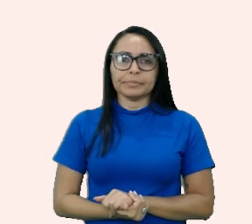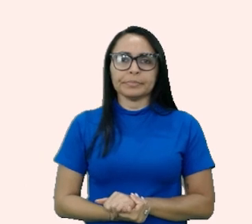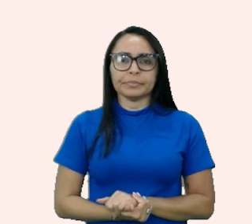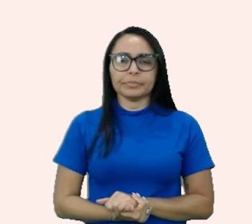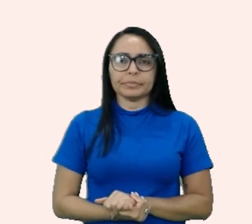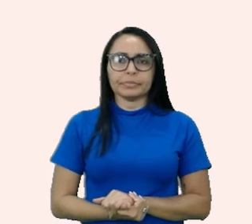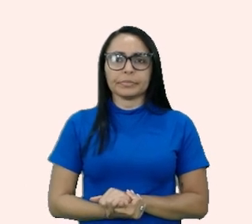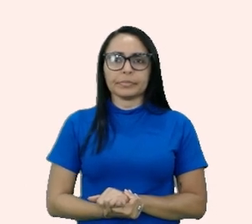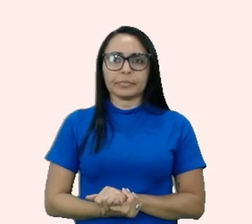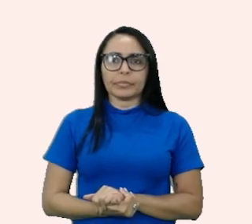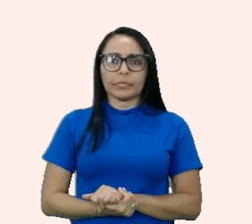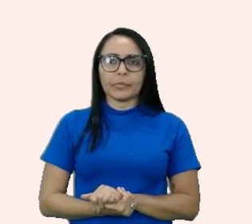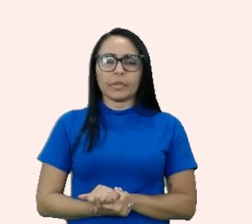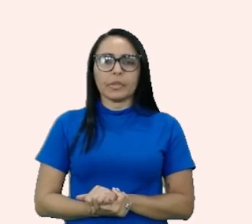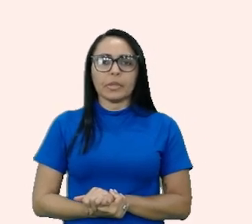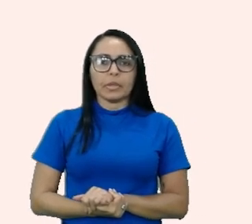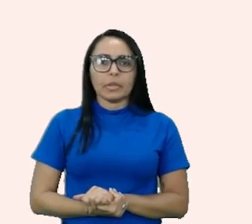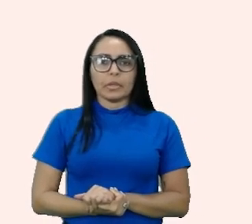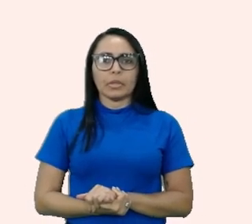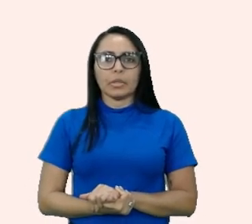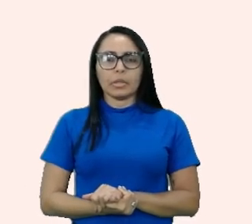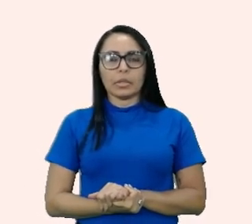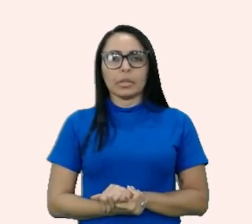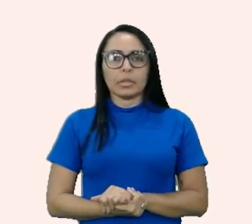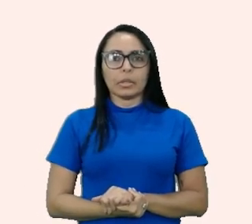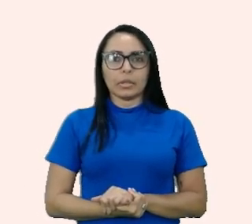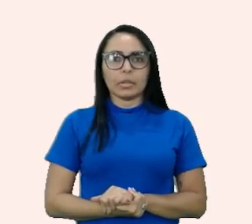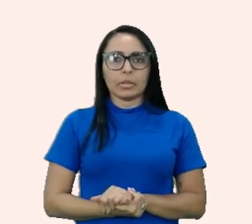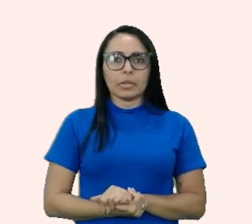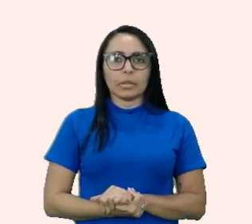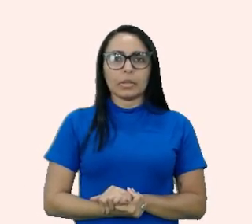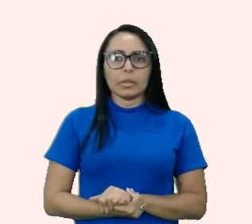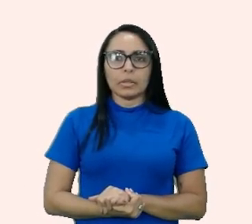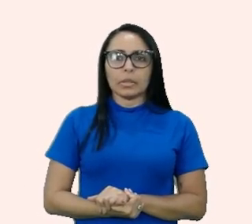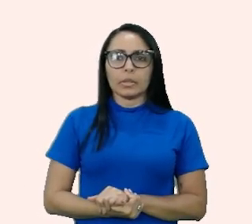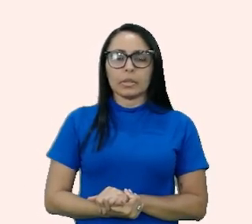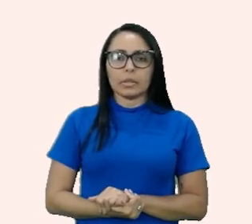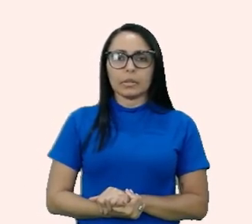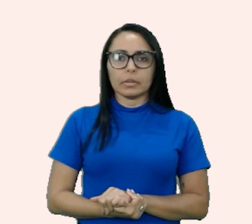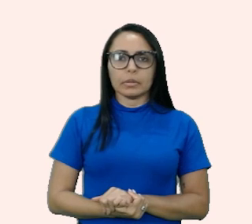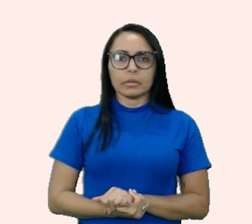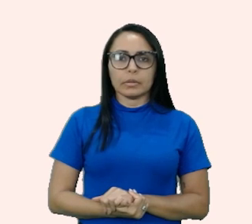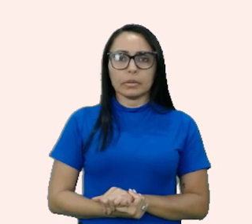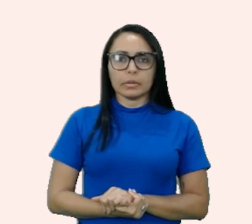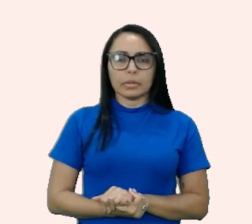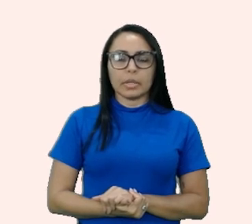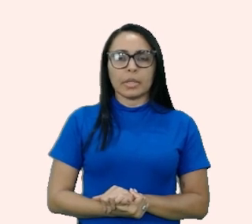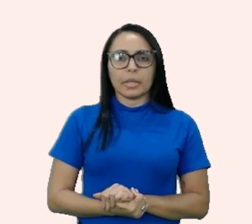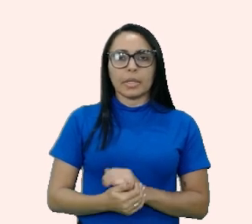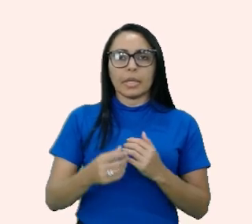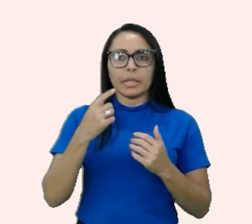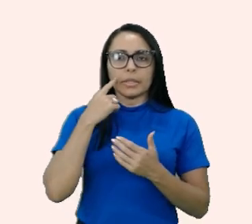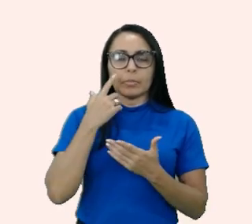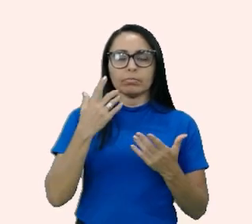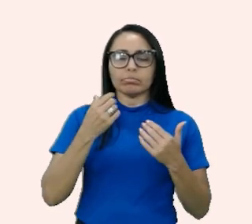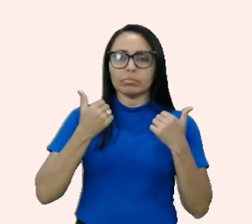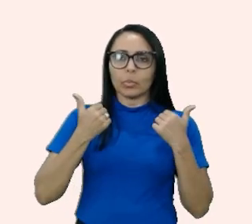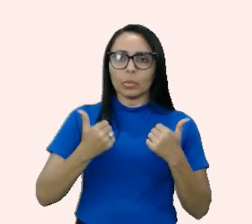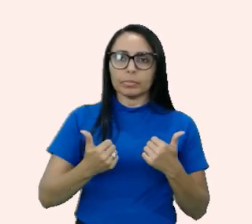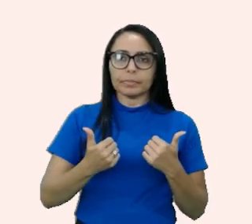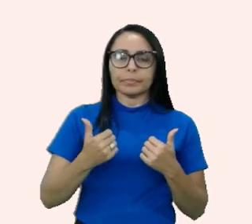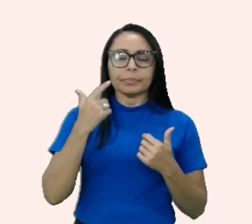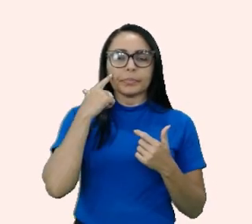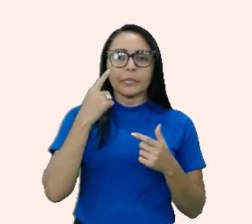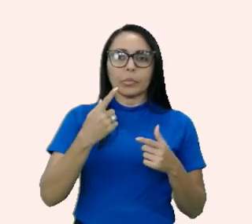mais lindo, né? Chamar deuses aqui dos deuses das grandezas. O tempo, para mim, é o que mais fascina, tá bom, gente?